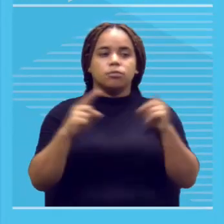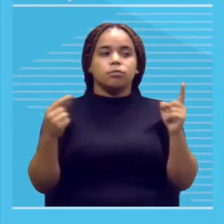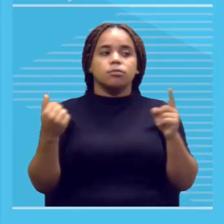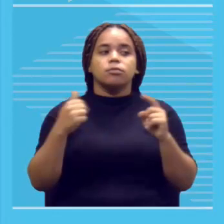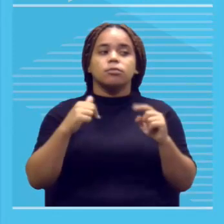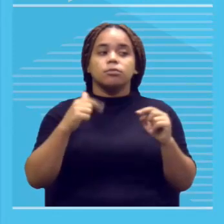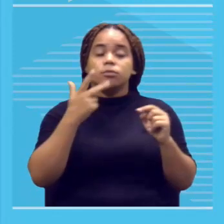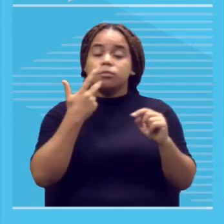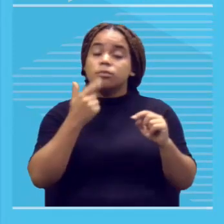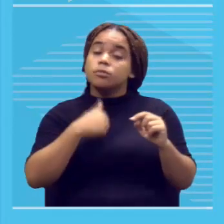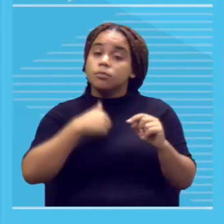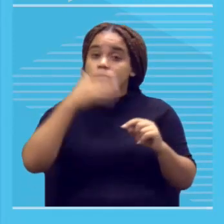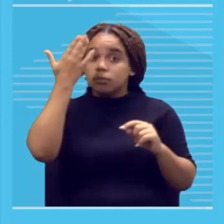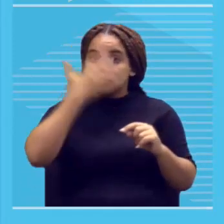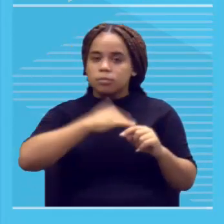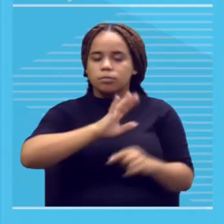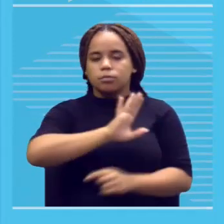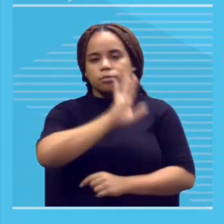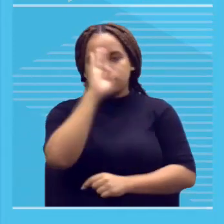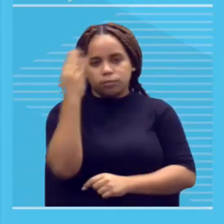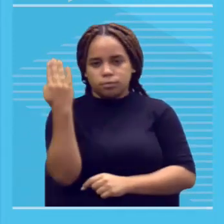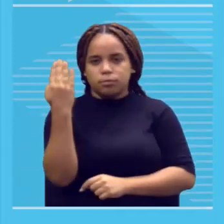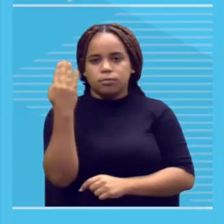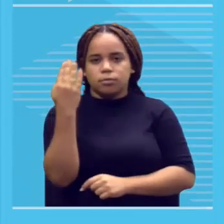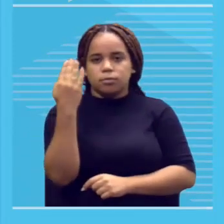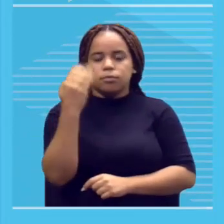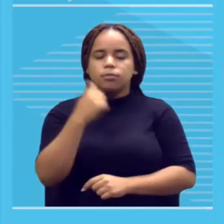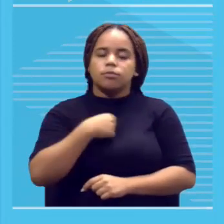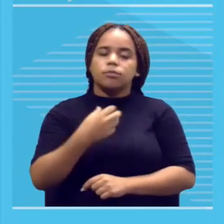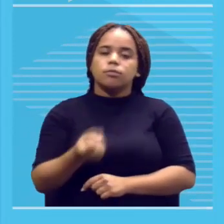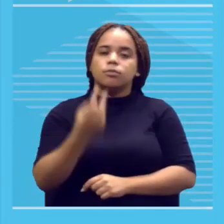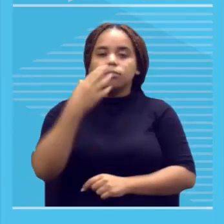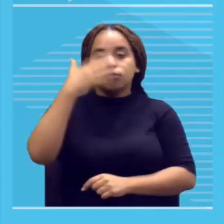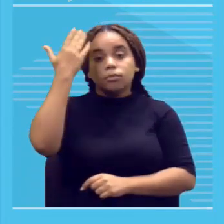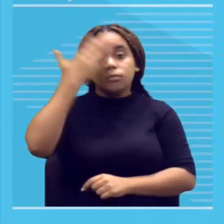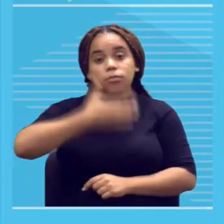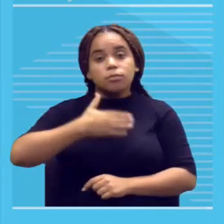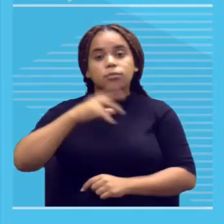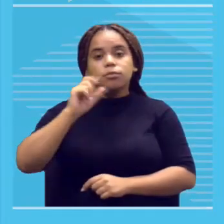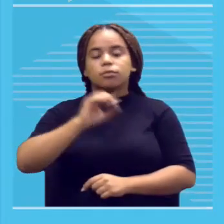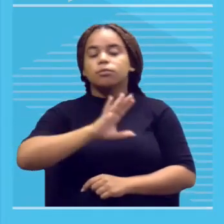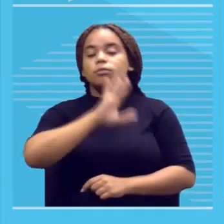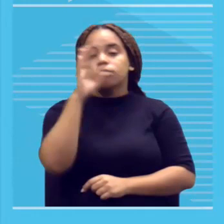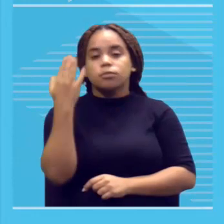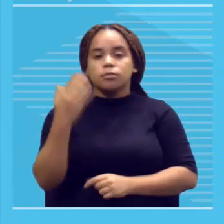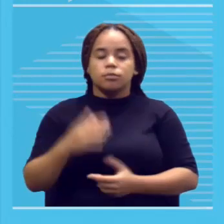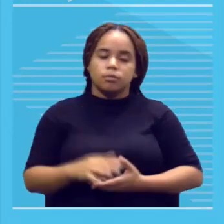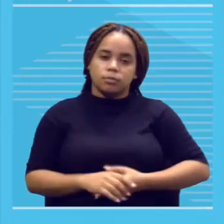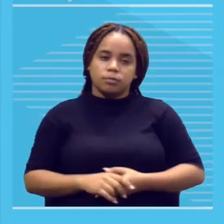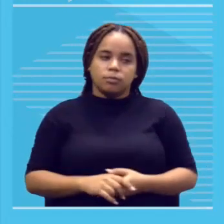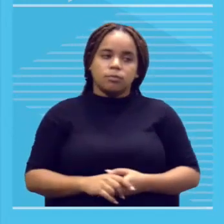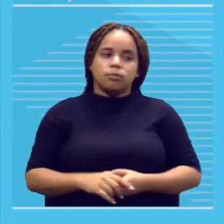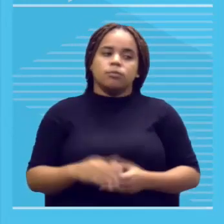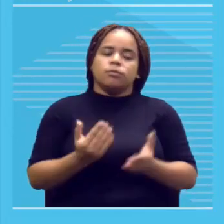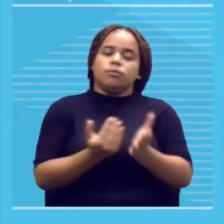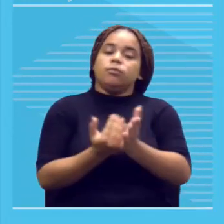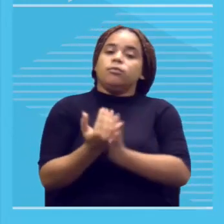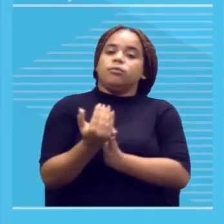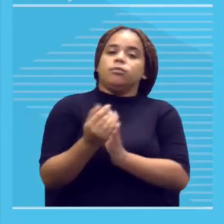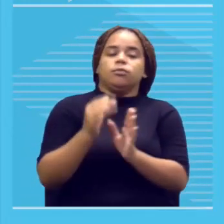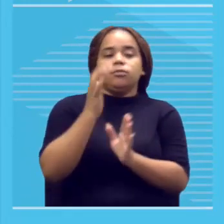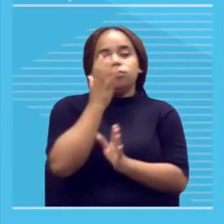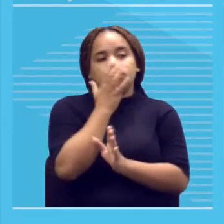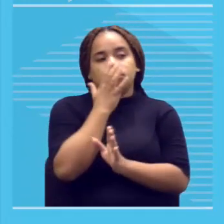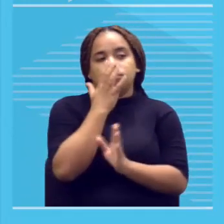eu vou provar que é mentira vou provar que isso é mentira e ele começou a